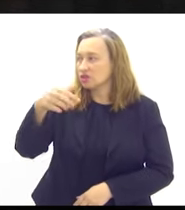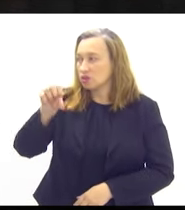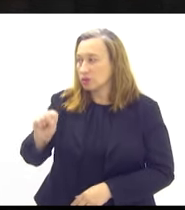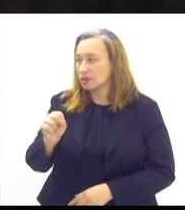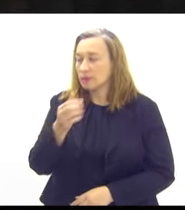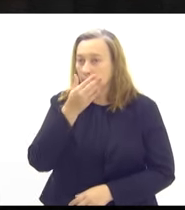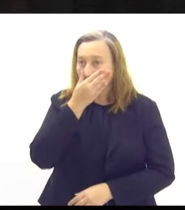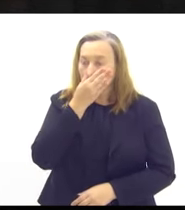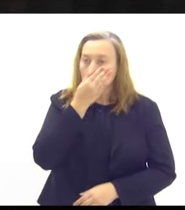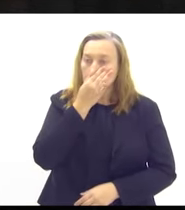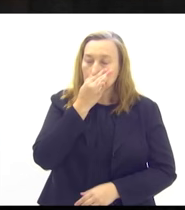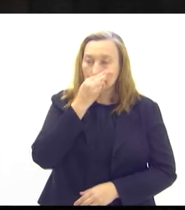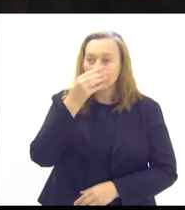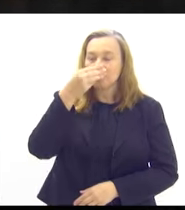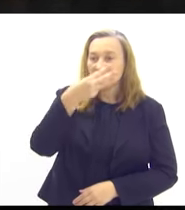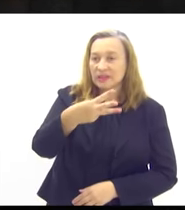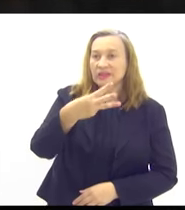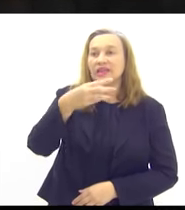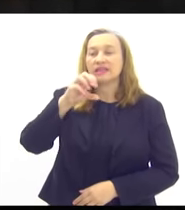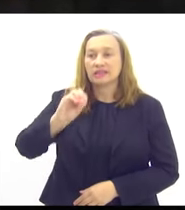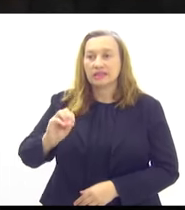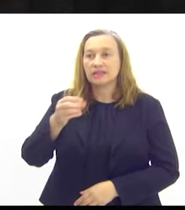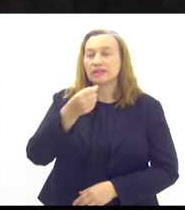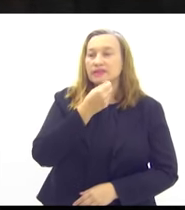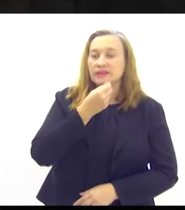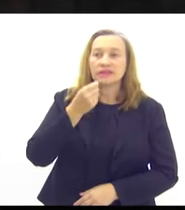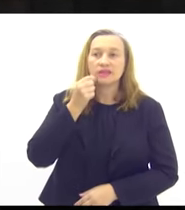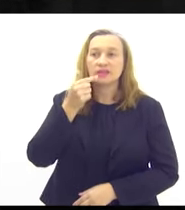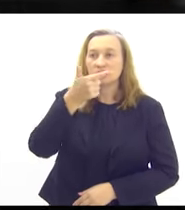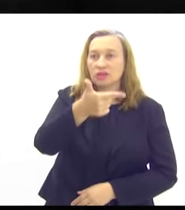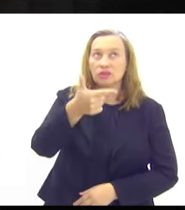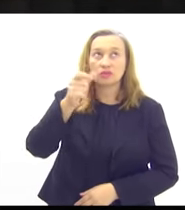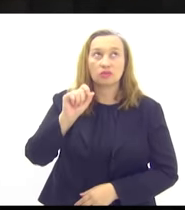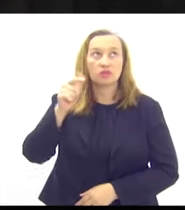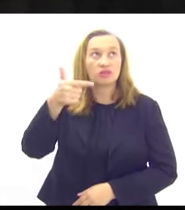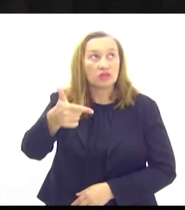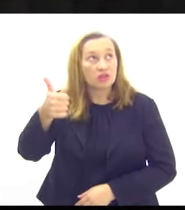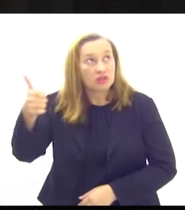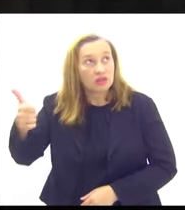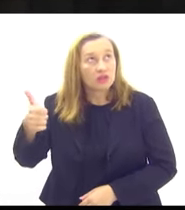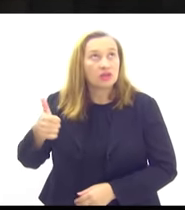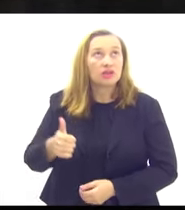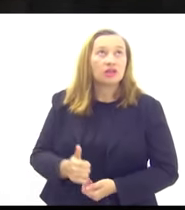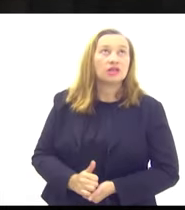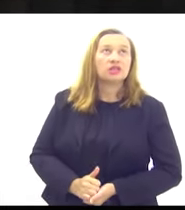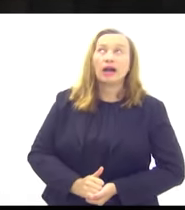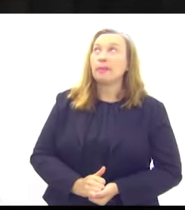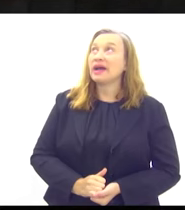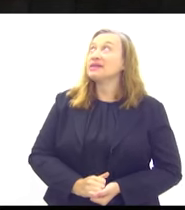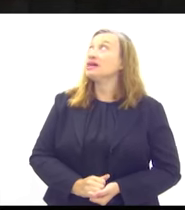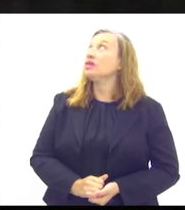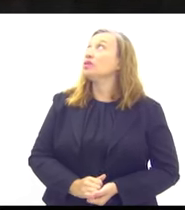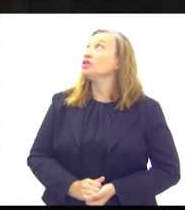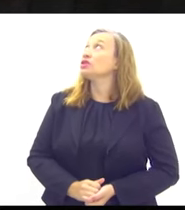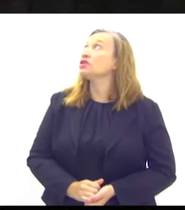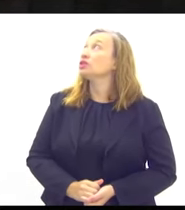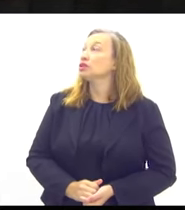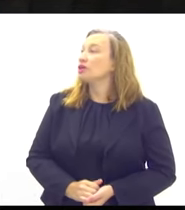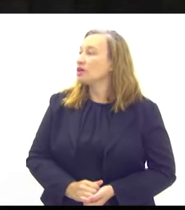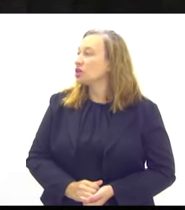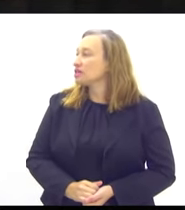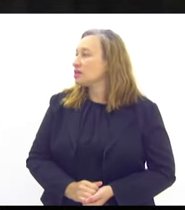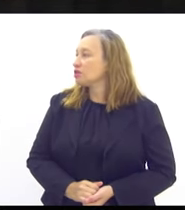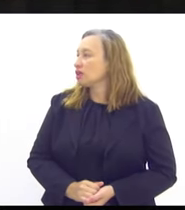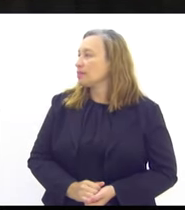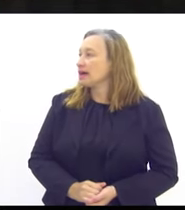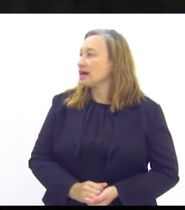9.428, de 30 de setembro de 2021. Quem foi o autor dessa lei foi o deputado